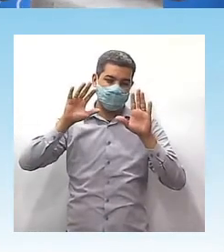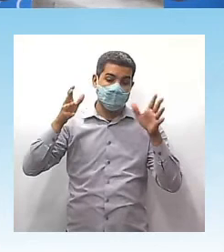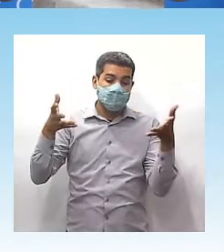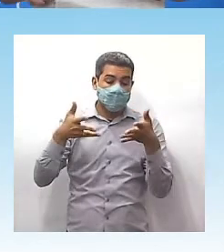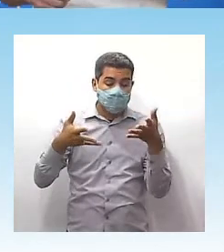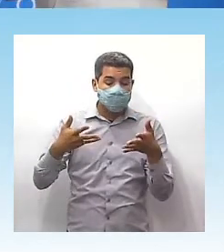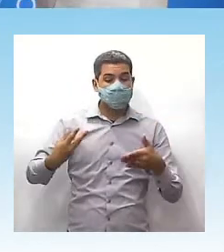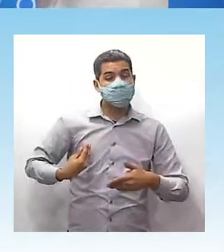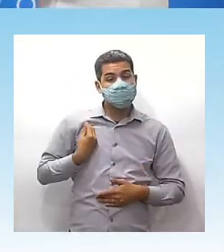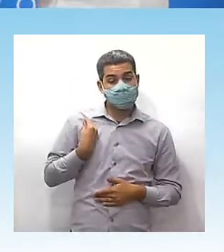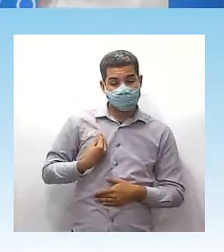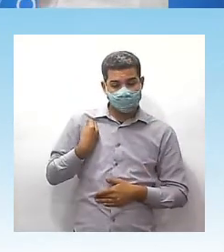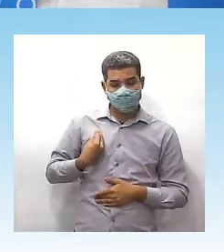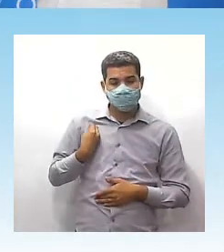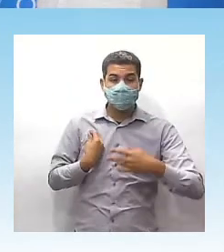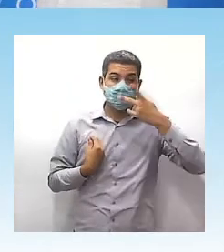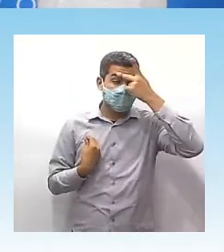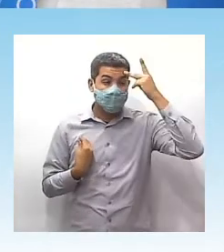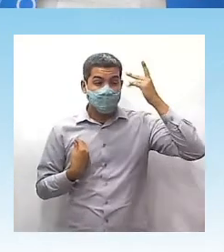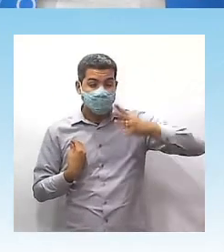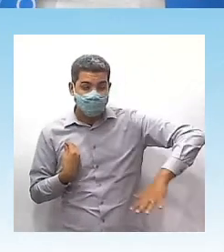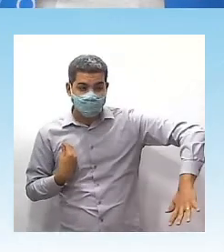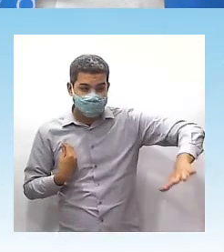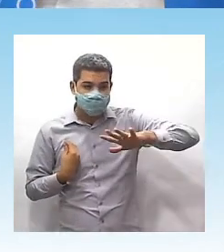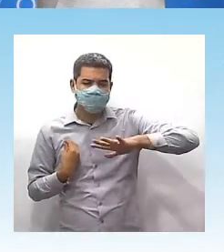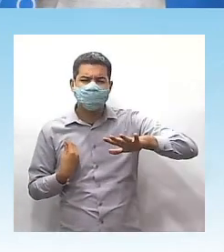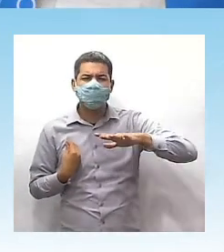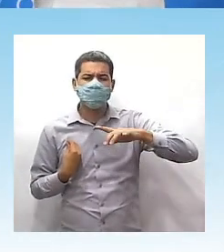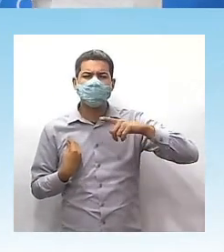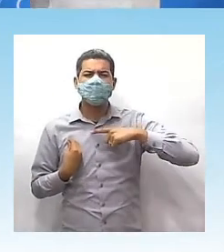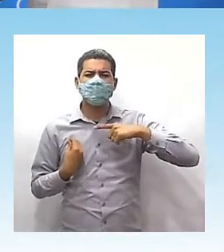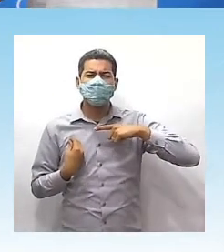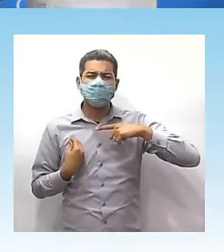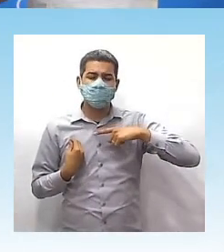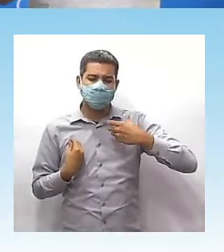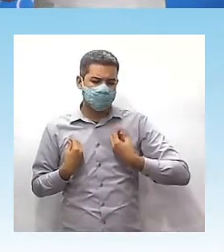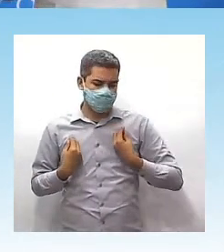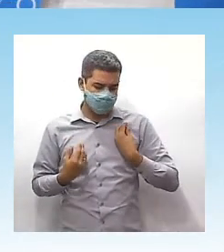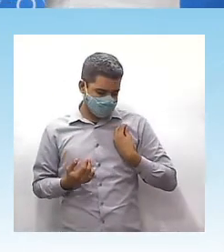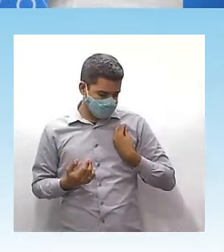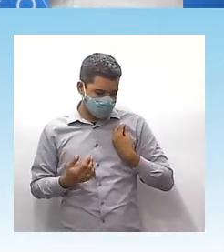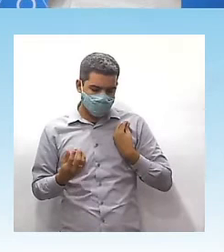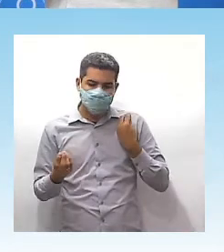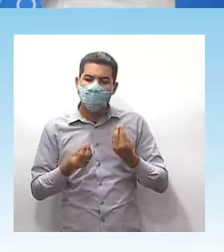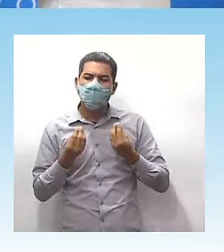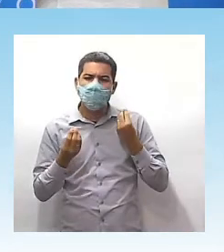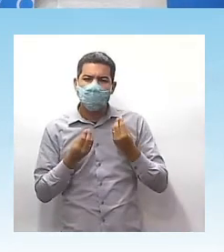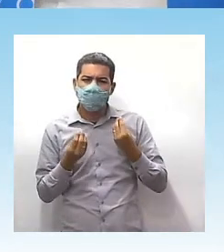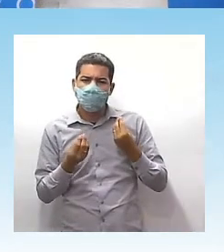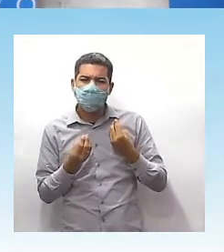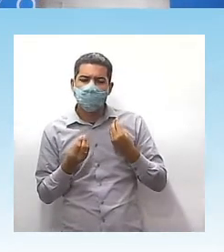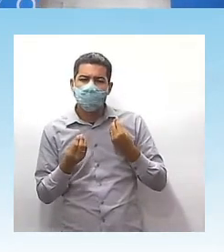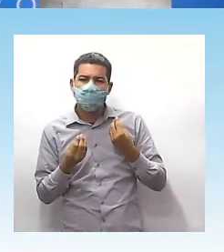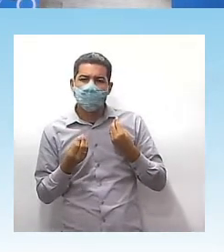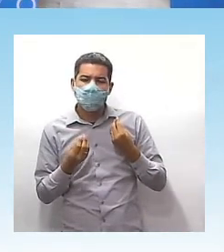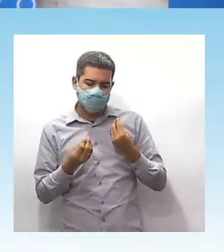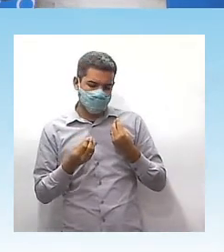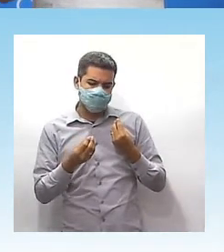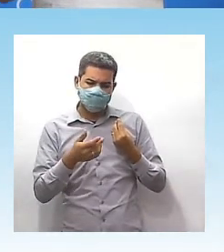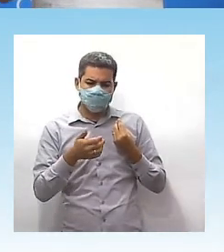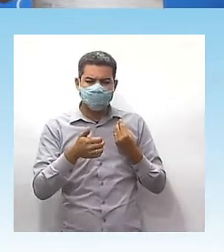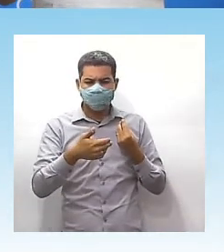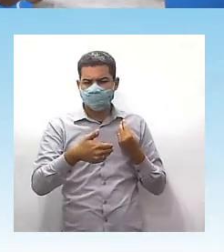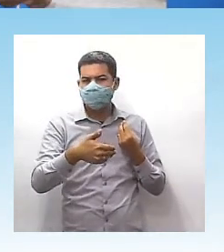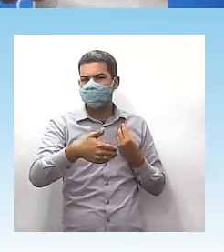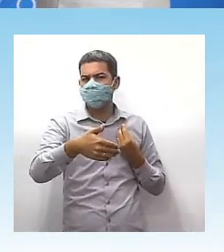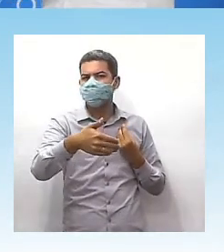realidade agora, a população em flor de pessoas, qualidade de vida, as pessoas estão tendo mais tempo de vida. O que é que